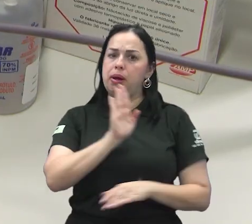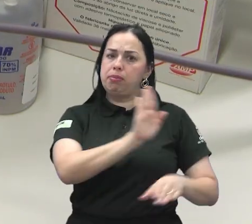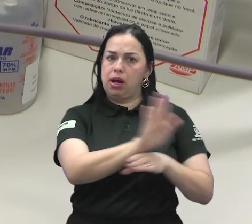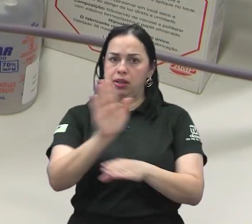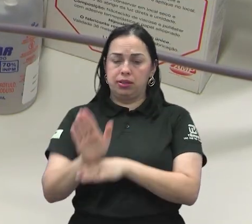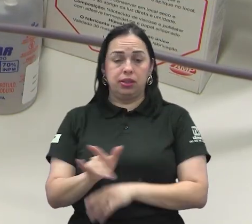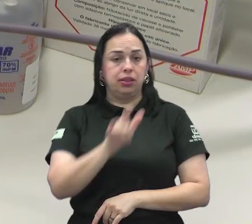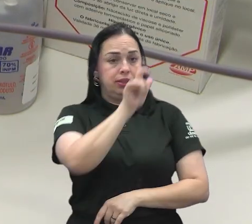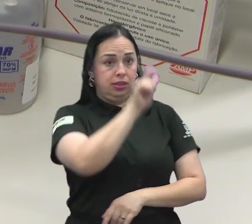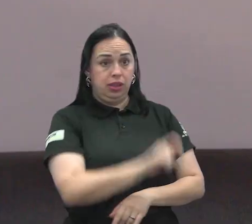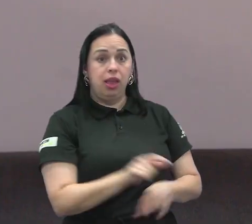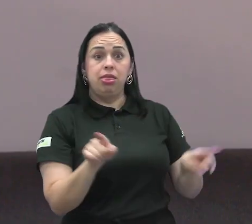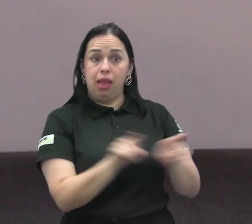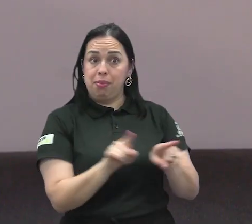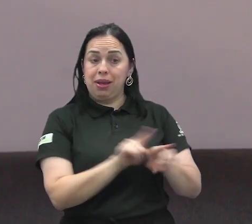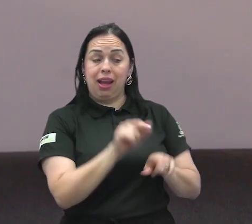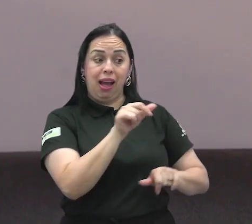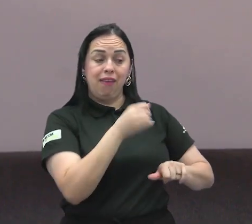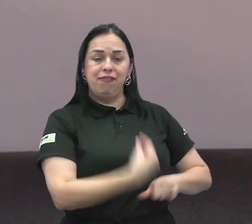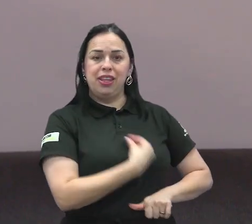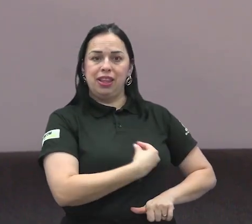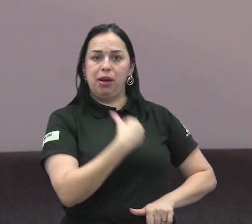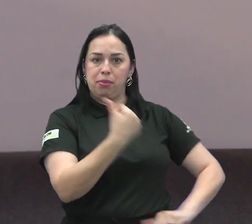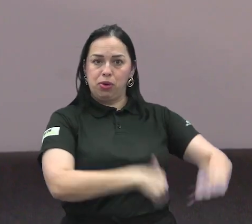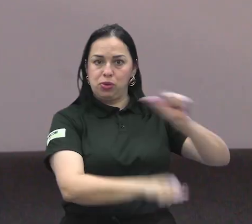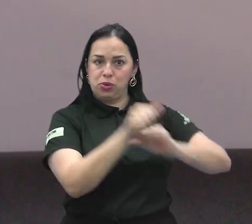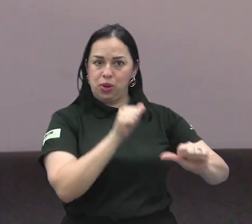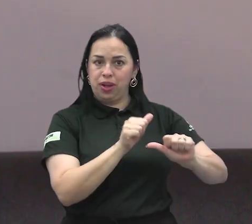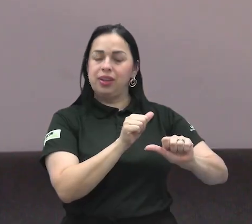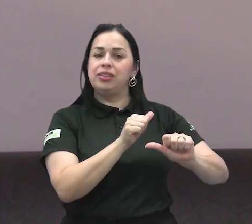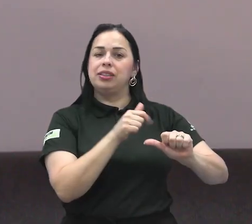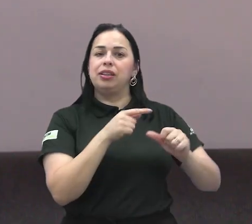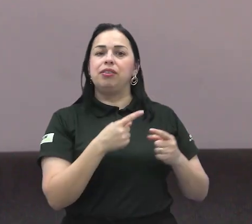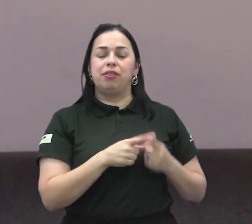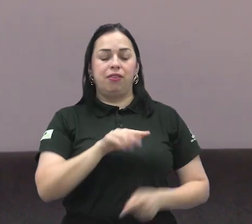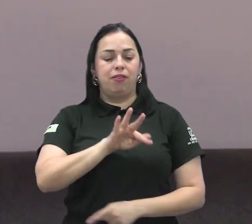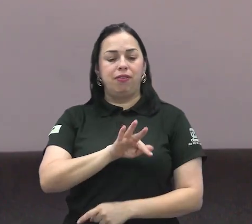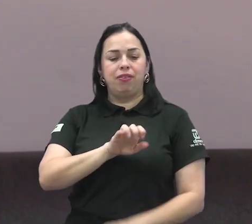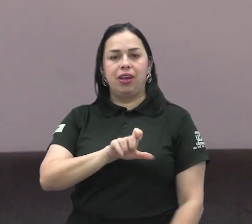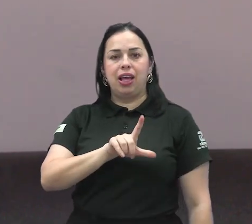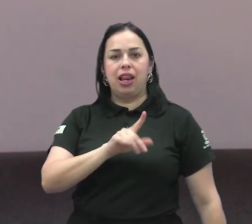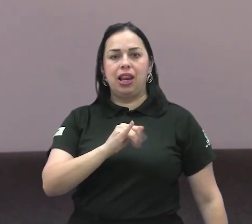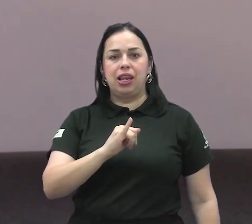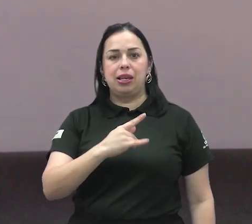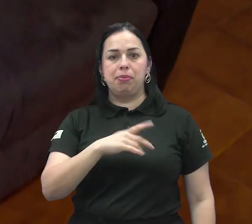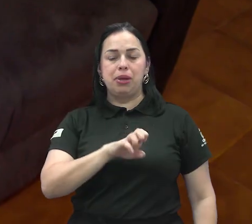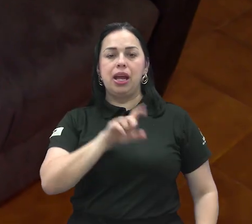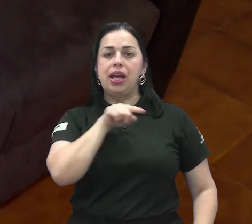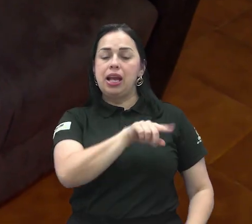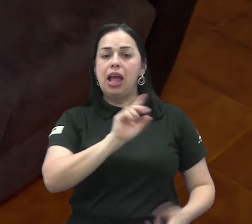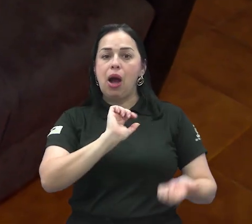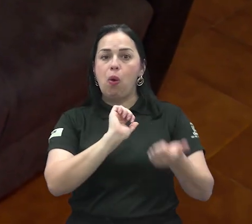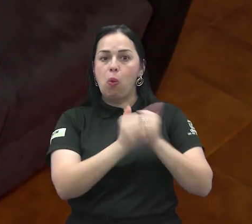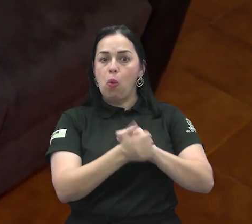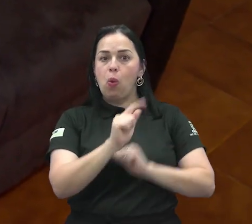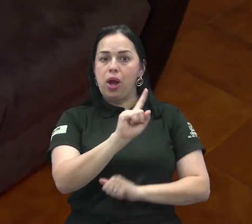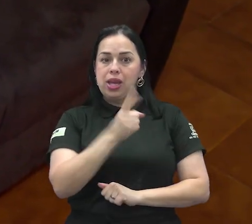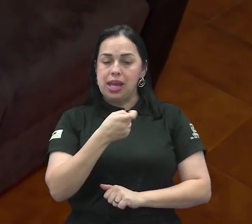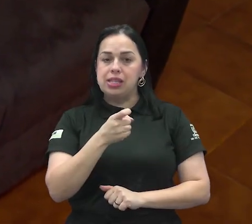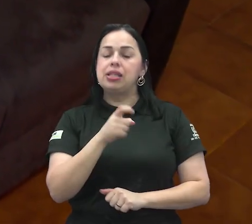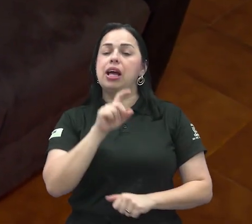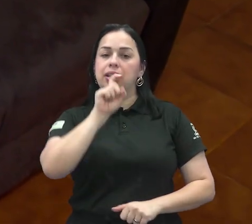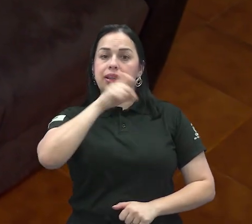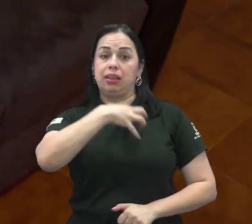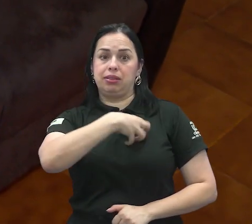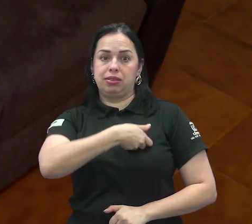hora de ajudar o próximo. Quem também teve a vida salva graças a uma transfusão de sangue foi o Felipe. Ex-atleta das categorias